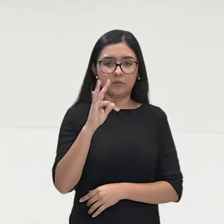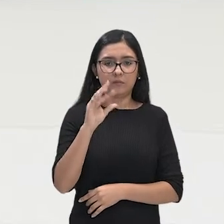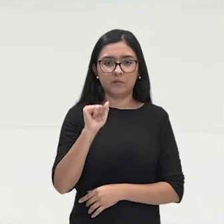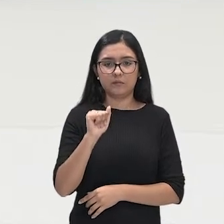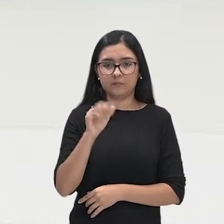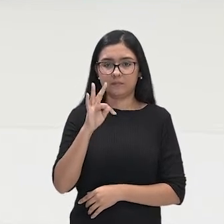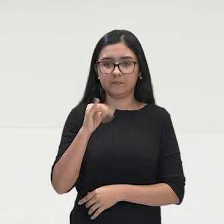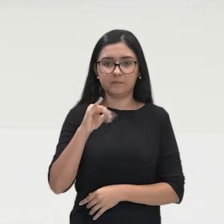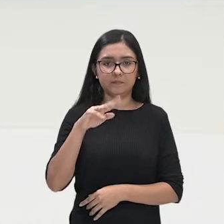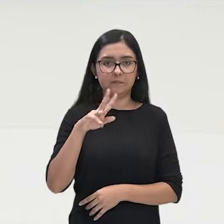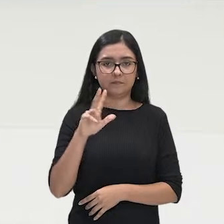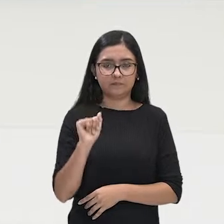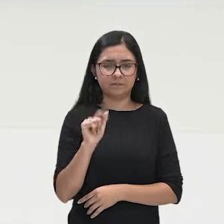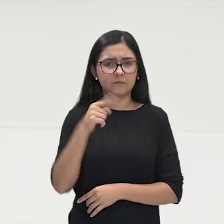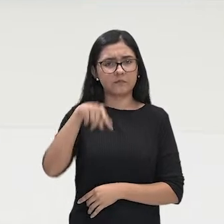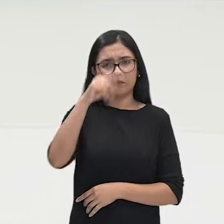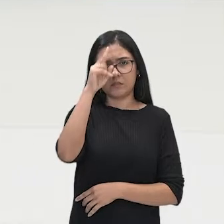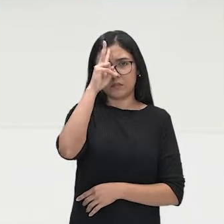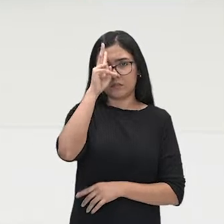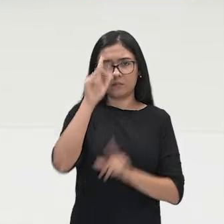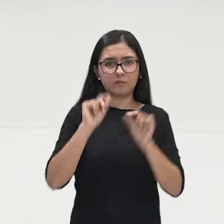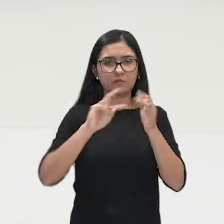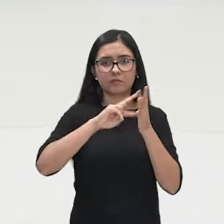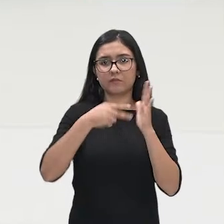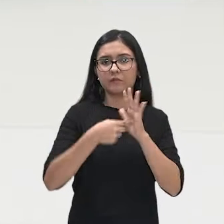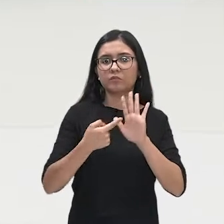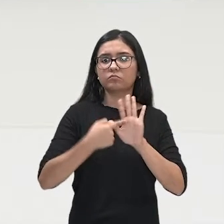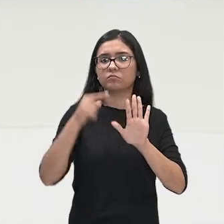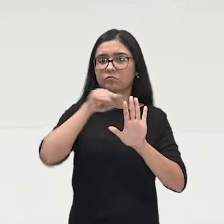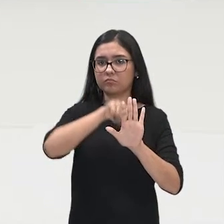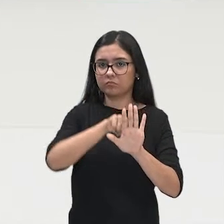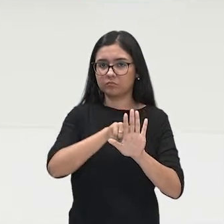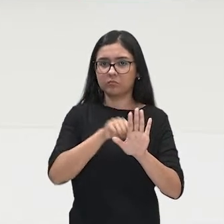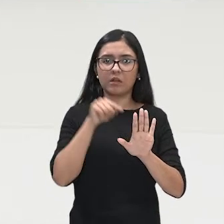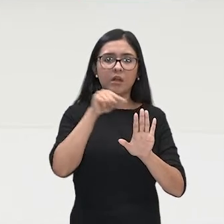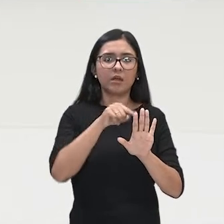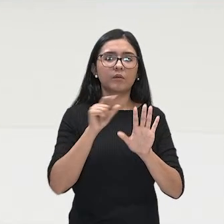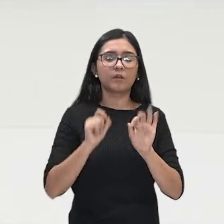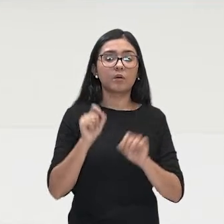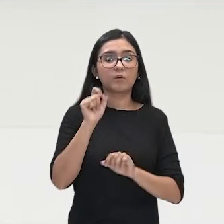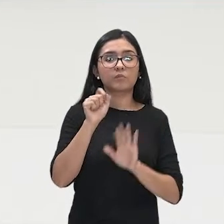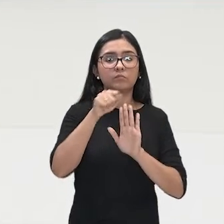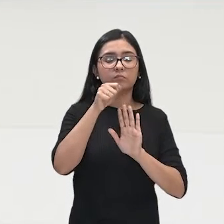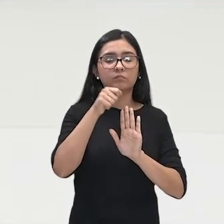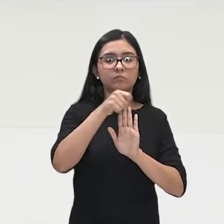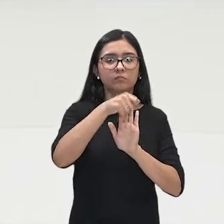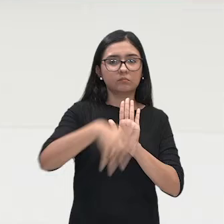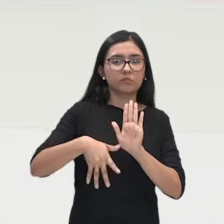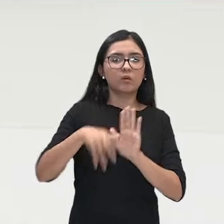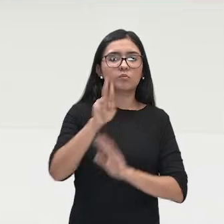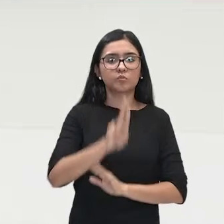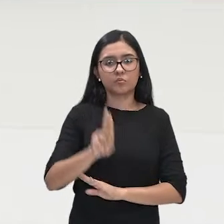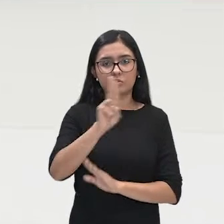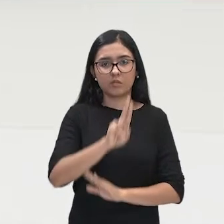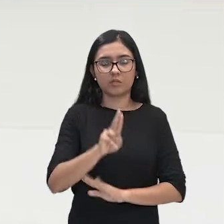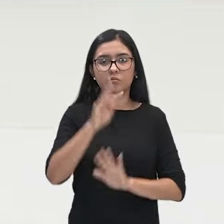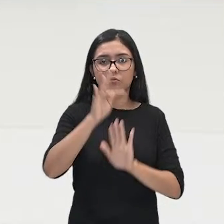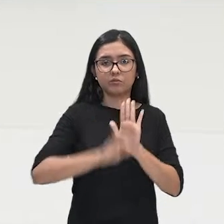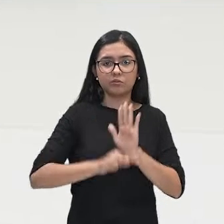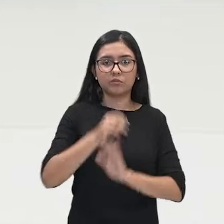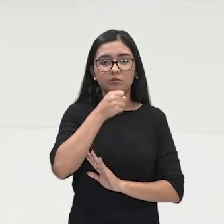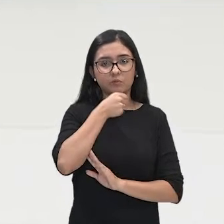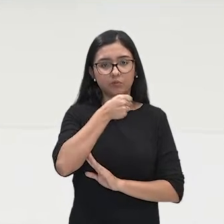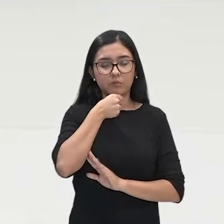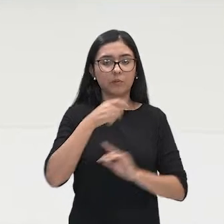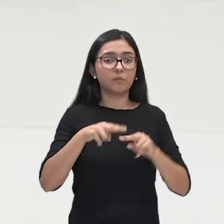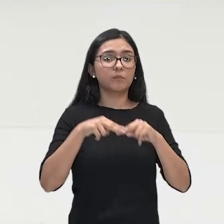metáfora? Metáfora é uma figura de linguagem, ela é muito utilizada nos textos jornalísticos. Por isso que